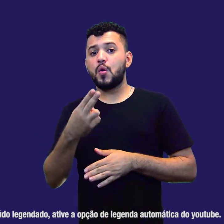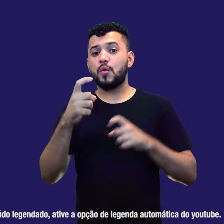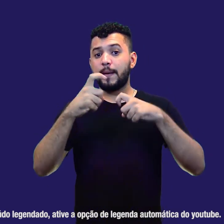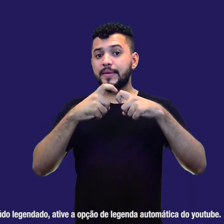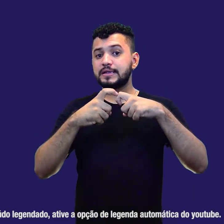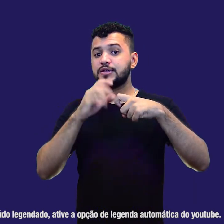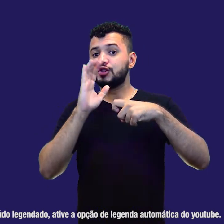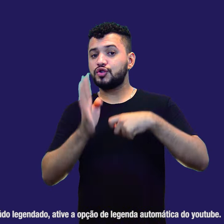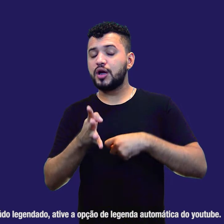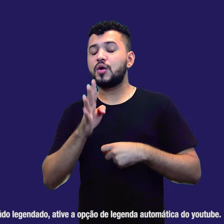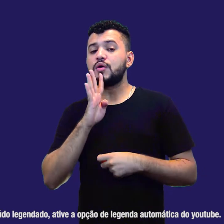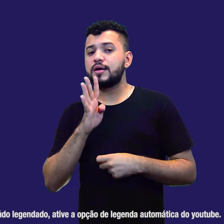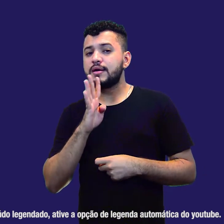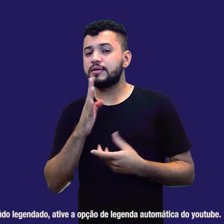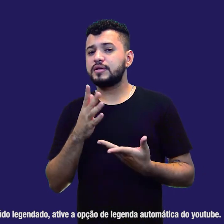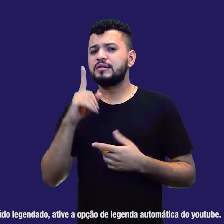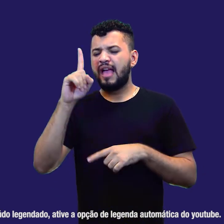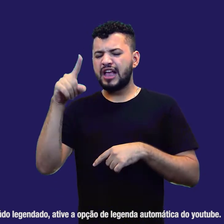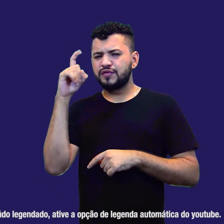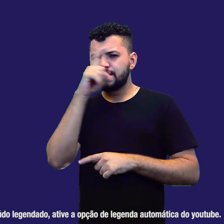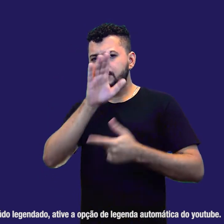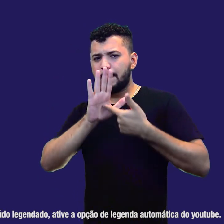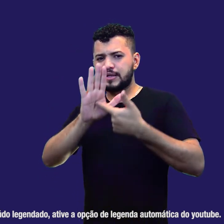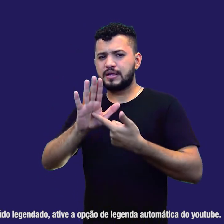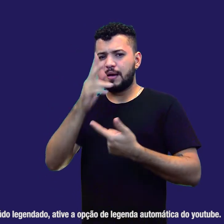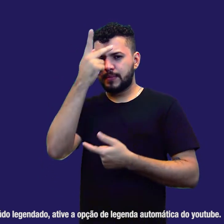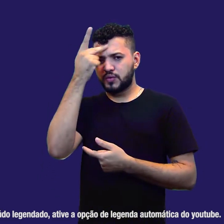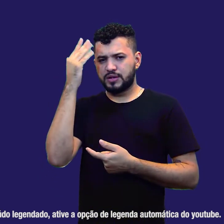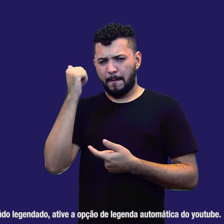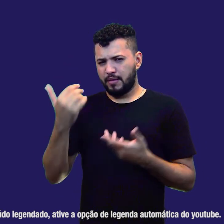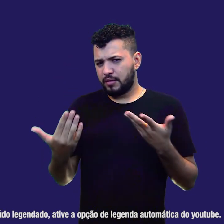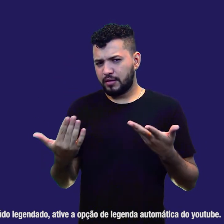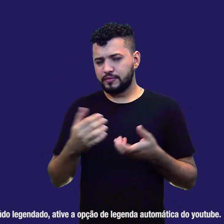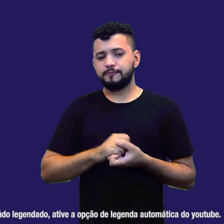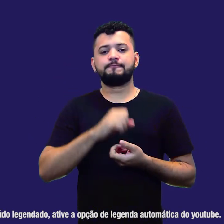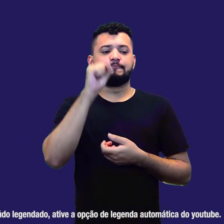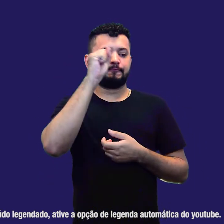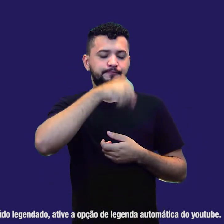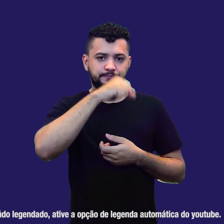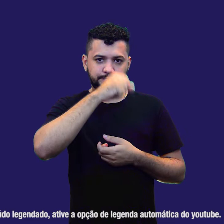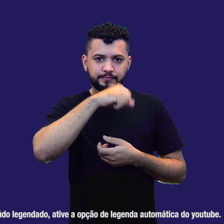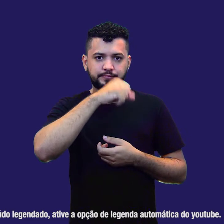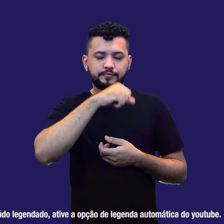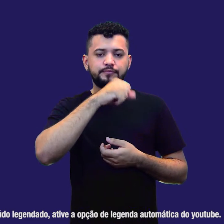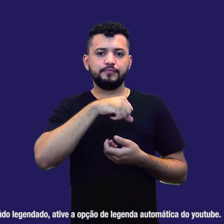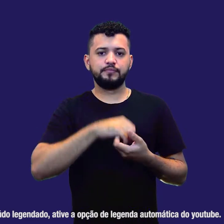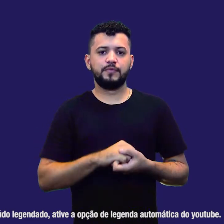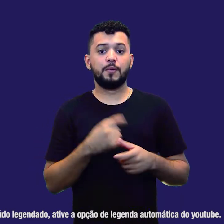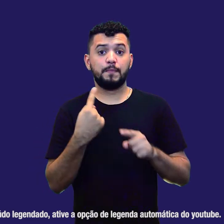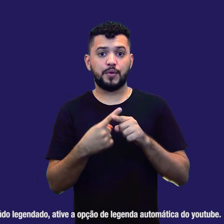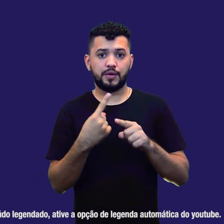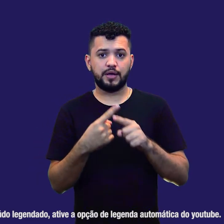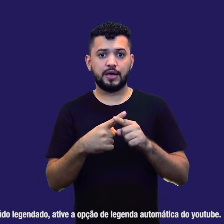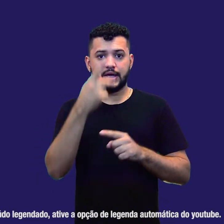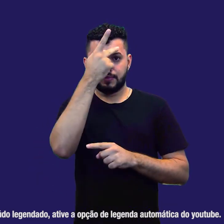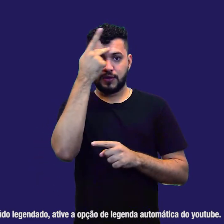medicina, né? Isso dificulta o diagnóstico, Amira? Sim, os nossos